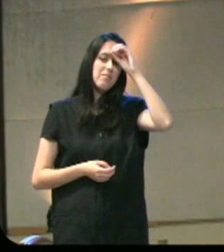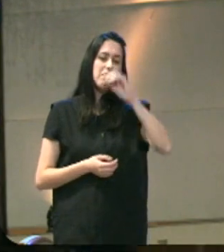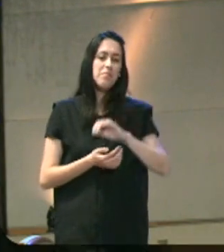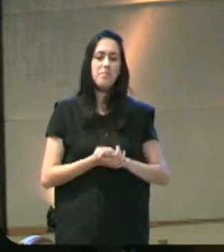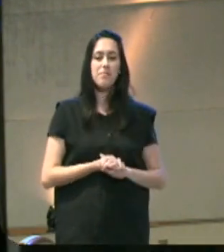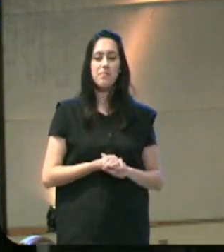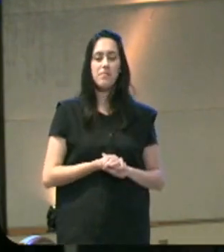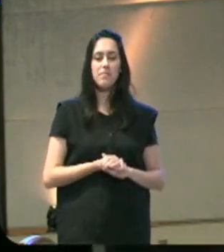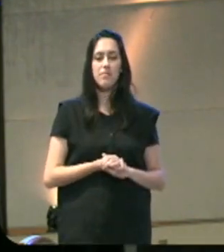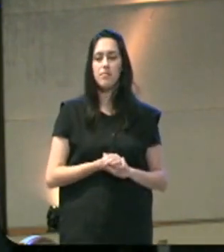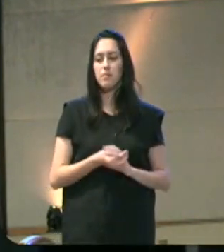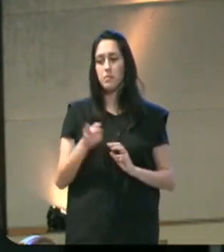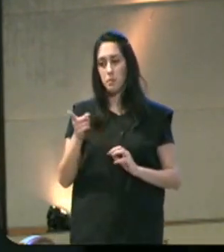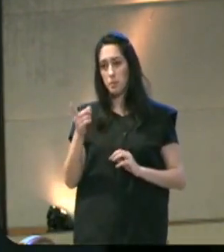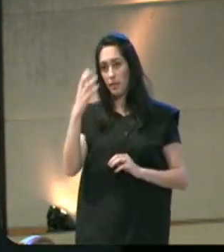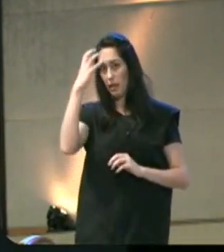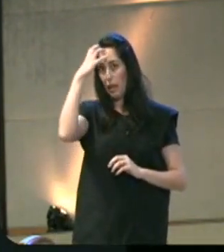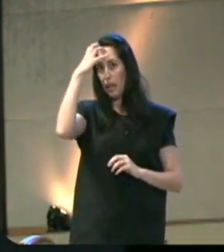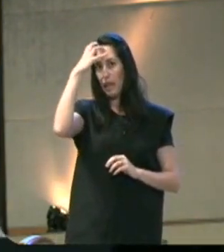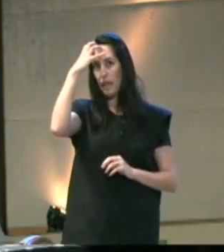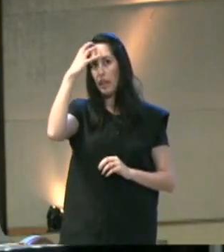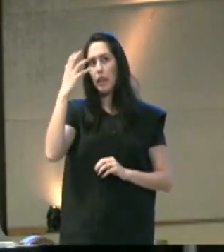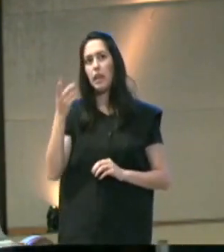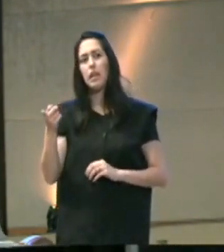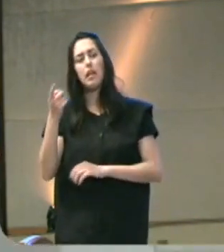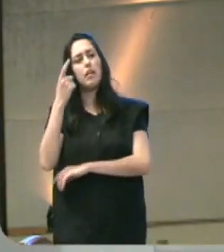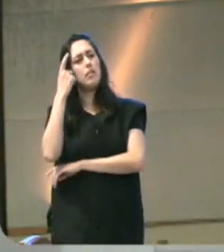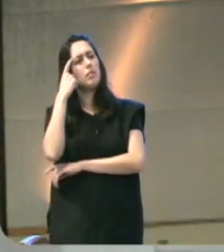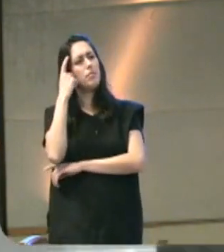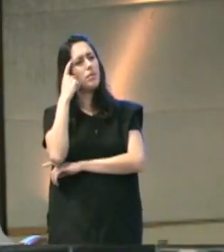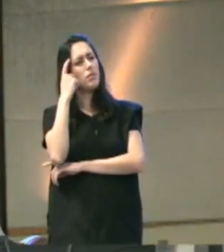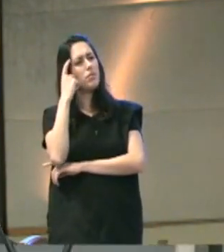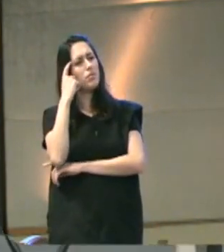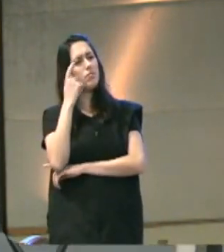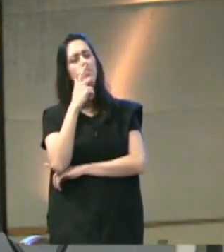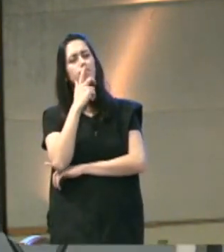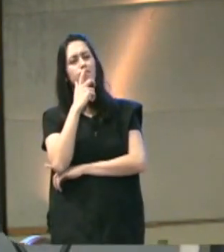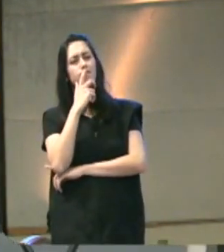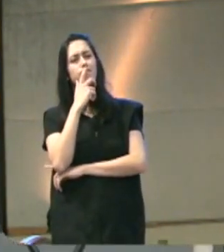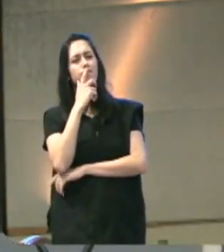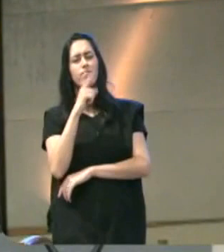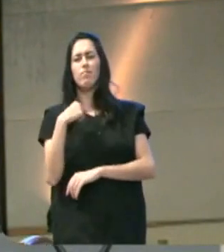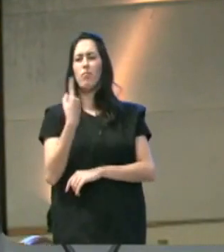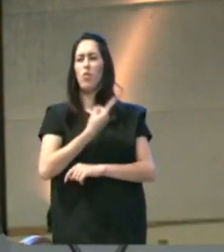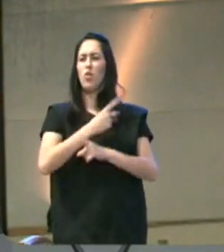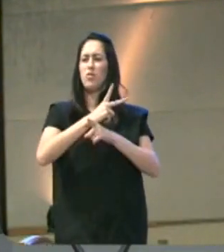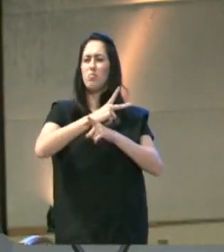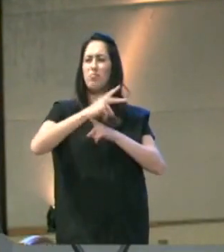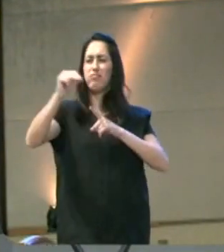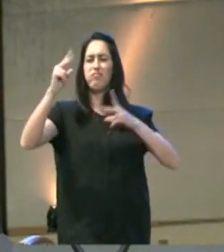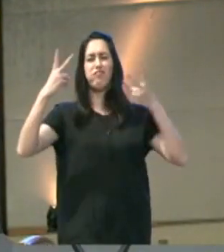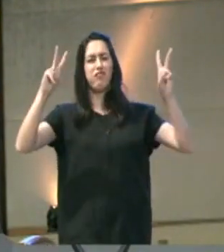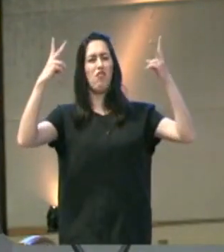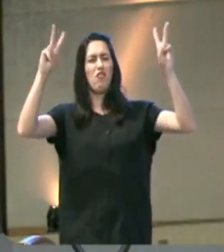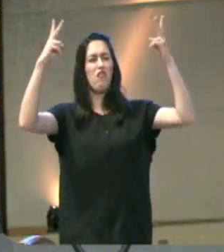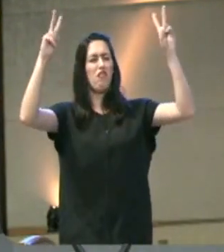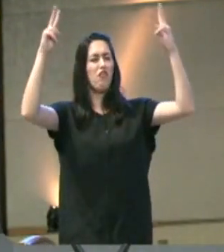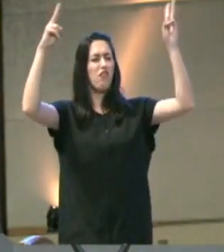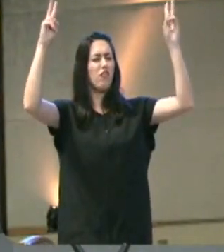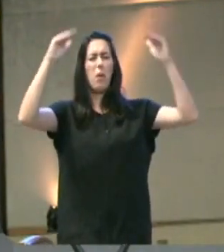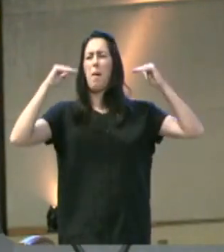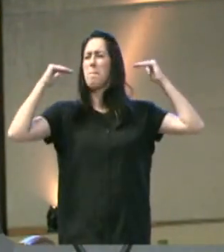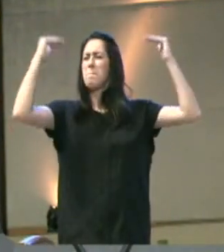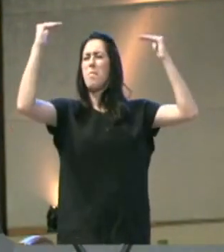Esse rei estava pensando assim: essa vai ser a maior vitória de Israel.